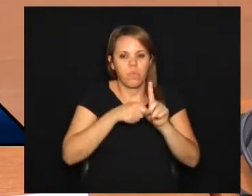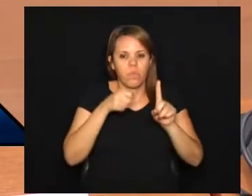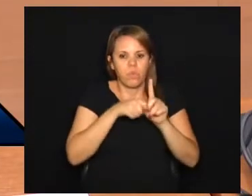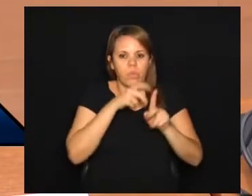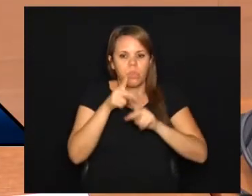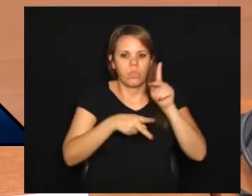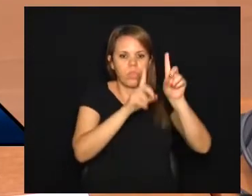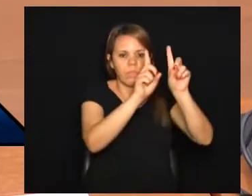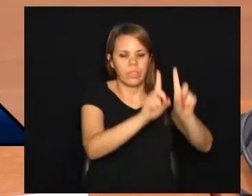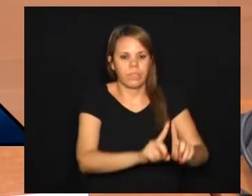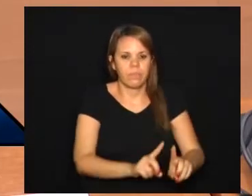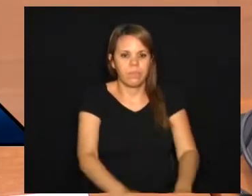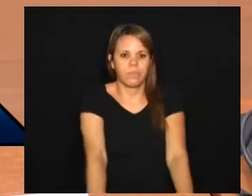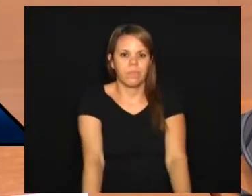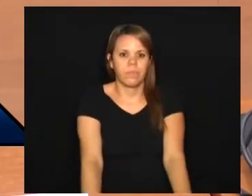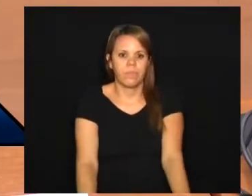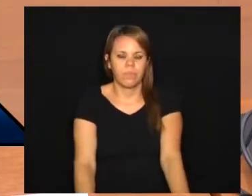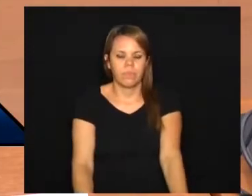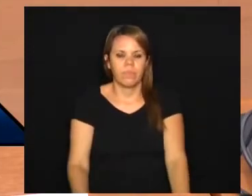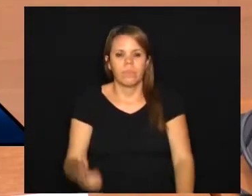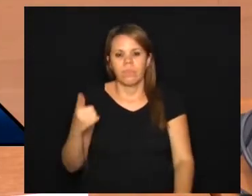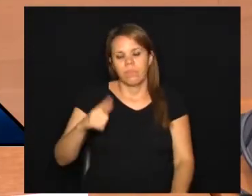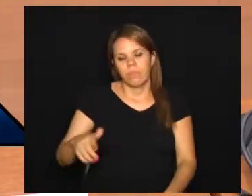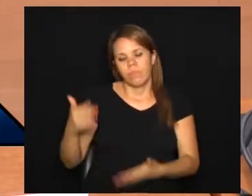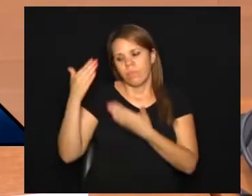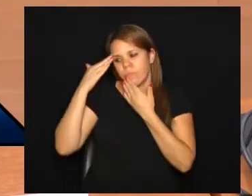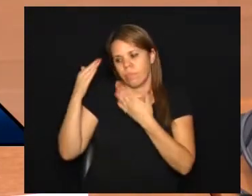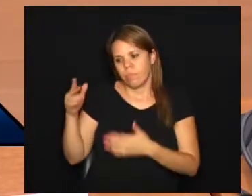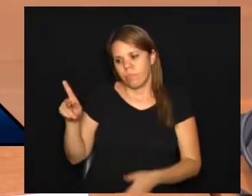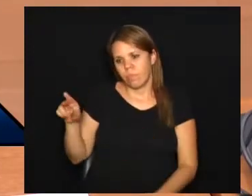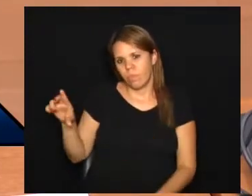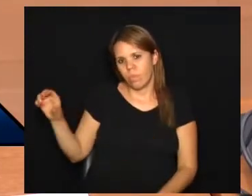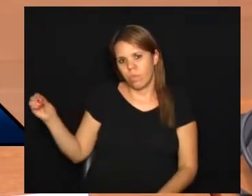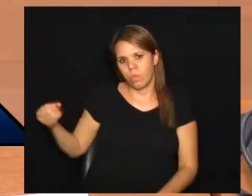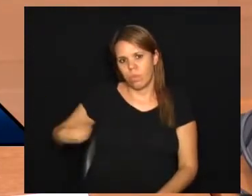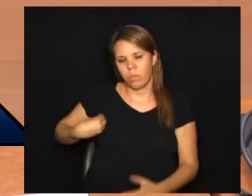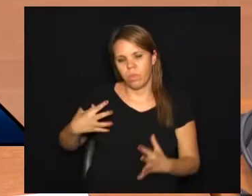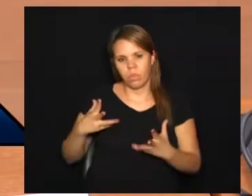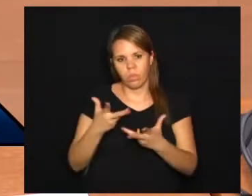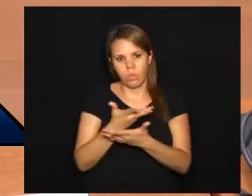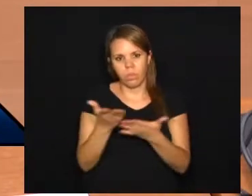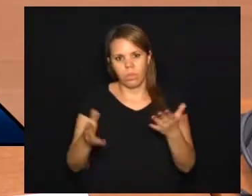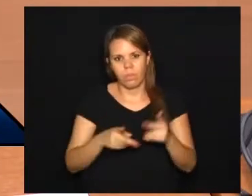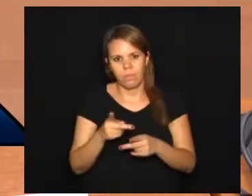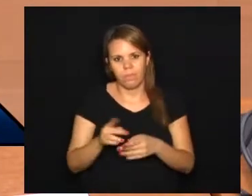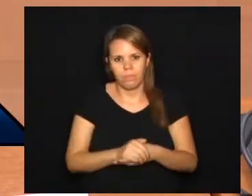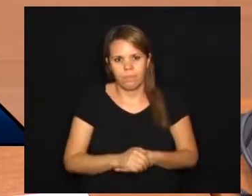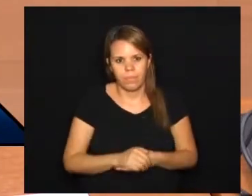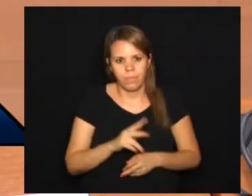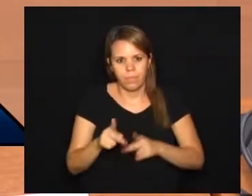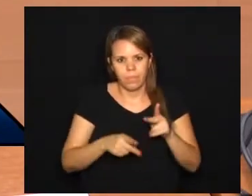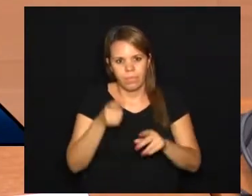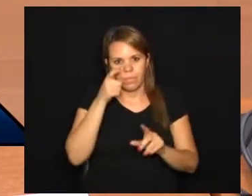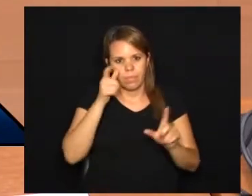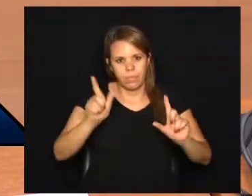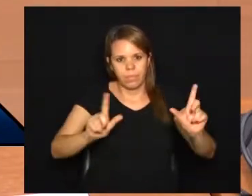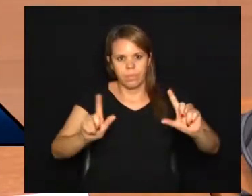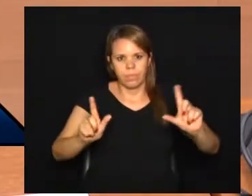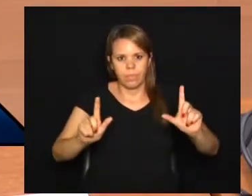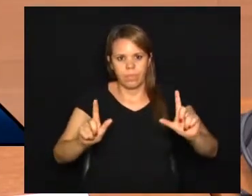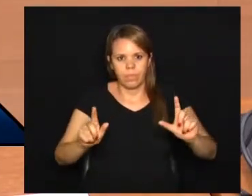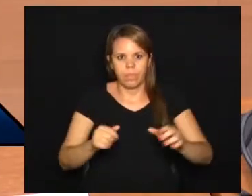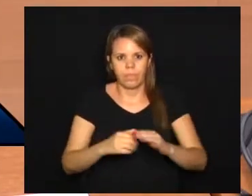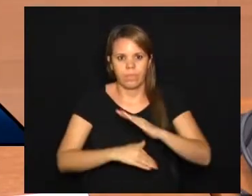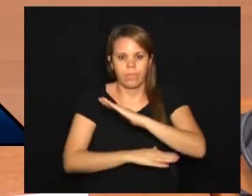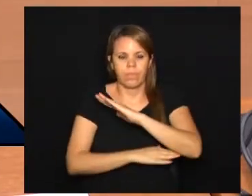pessoas com deficiência. Então, mais uma vez, obrigado aí, Paulo, obrigado pela presença de todos, obrigado a todas as pessoas que estão nos assistindo